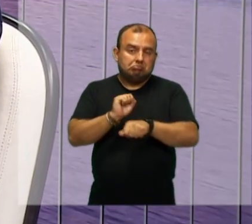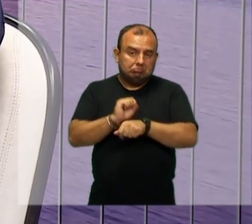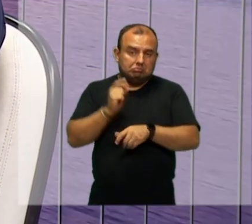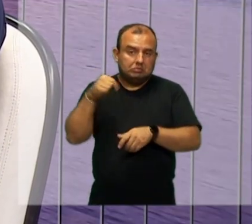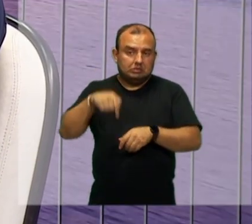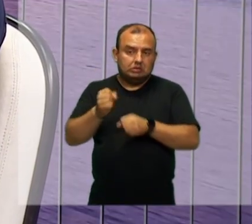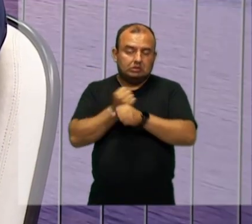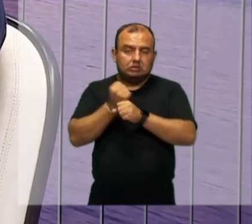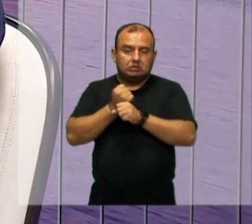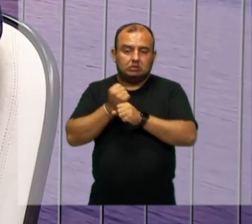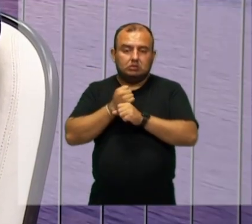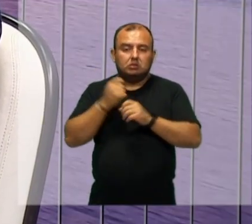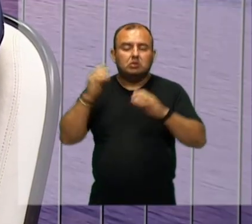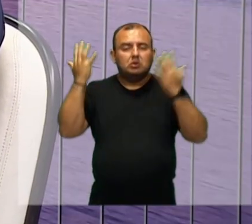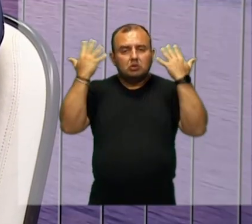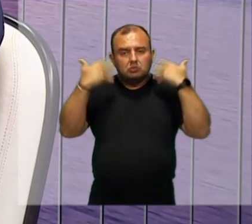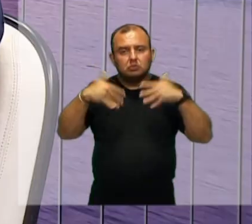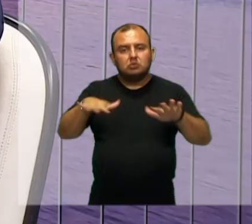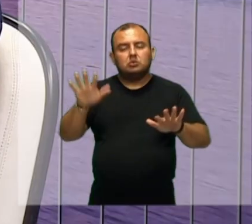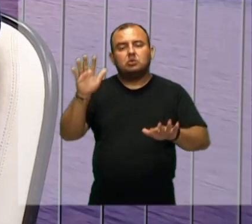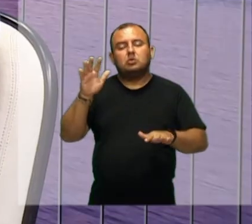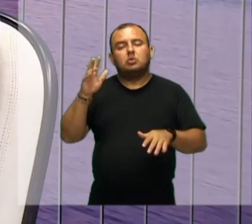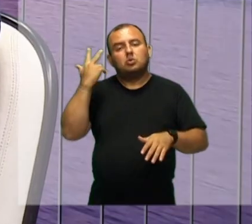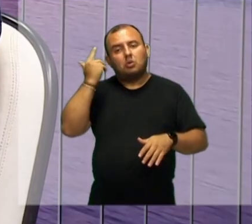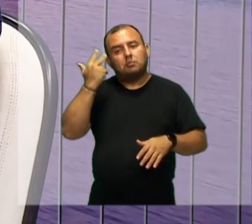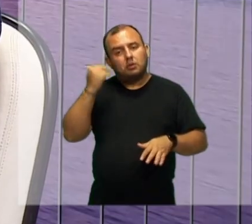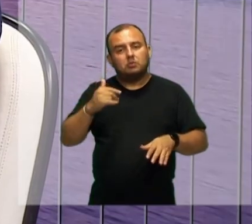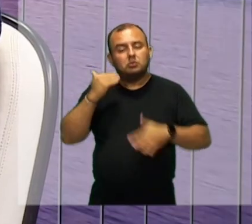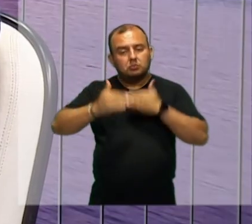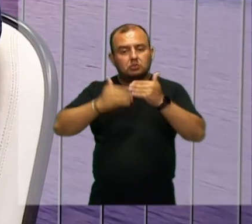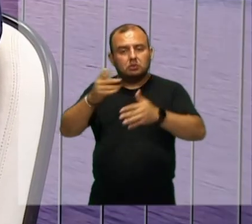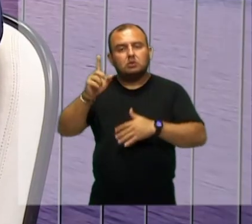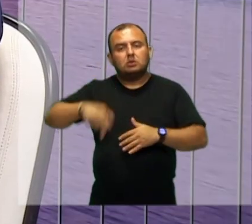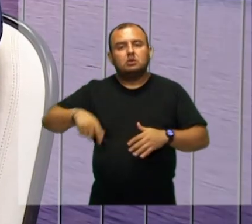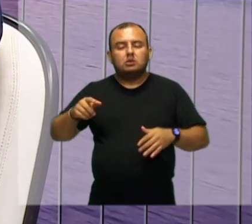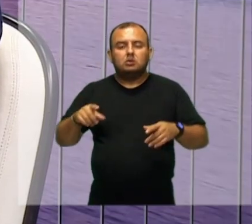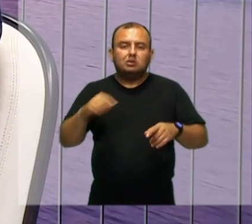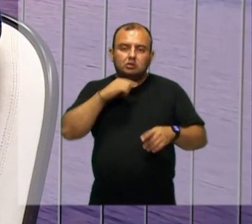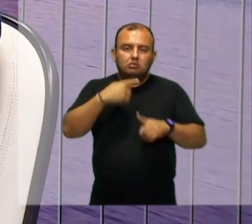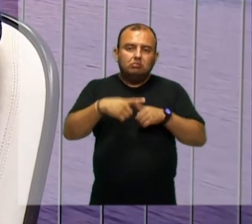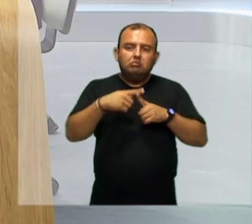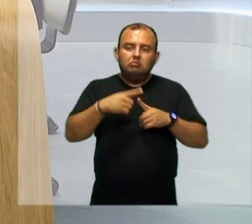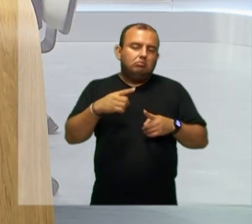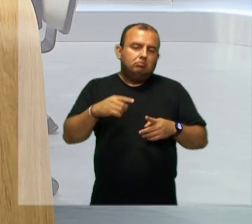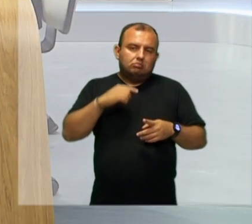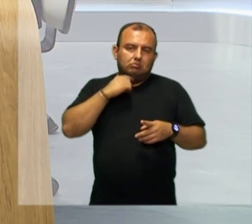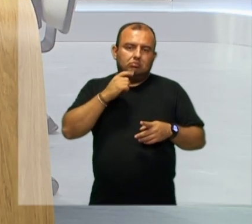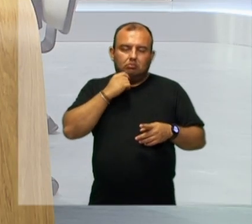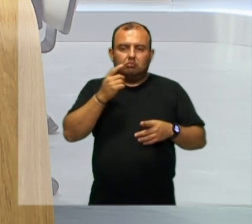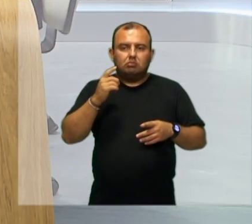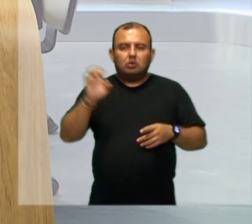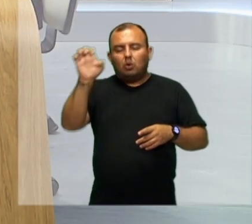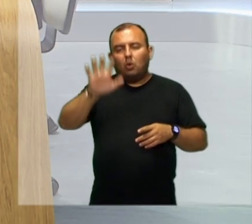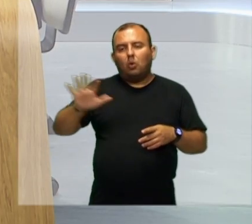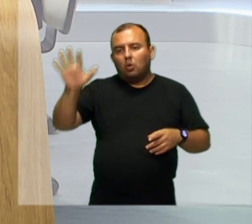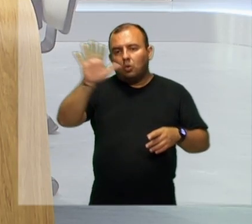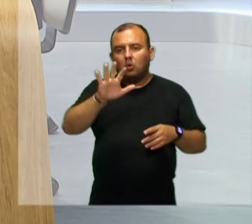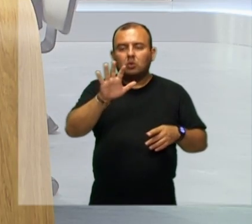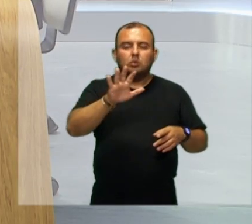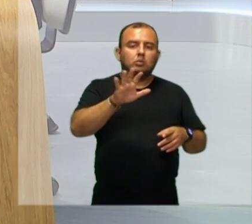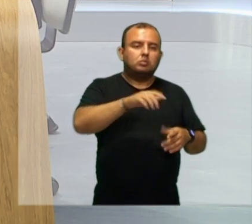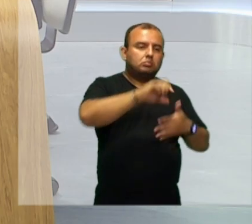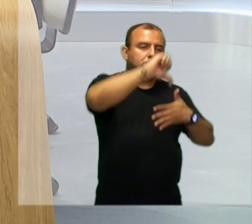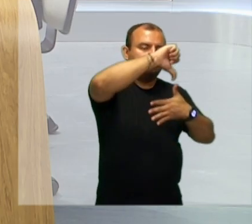coisas tenham uma fluidez um pouco maior, mas o processo é esse por conta da inviabilidade mesmo. E isso acontece tanto na Europa, na América do